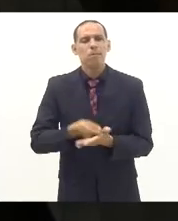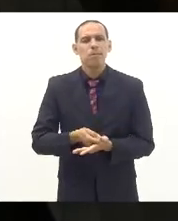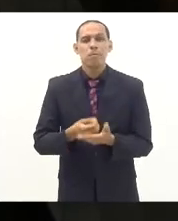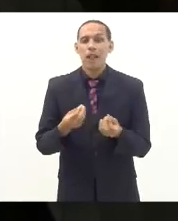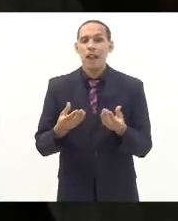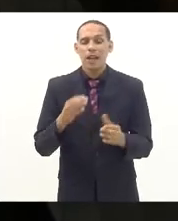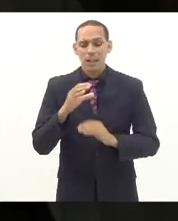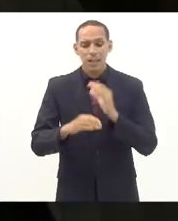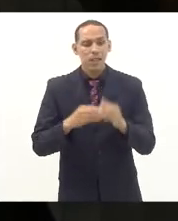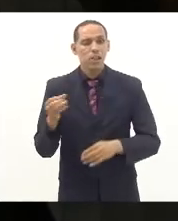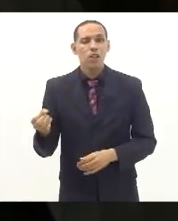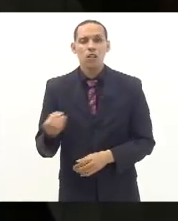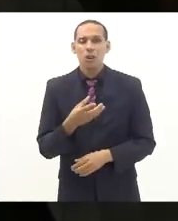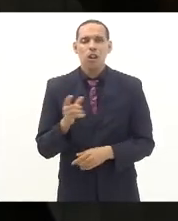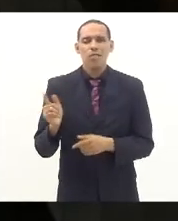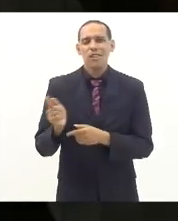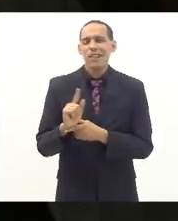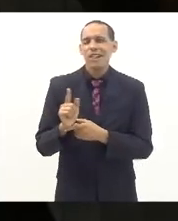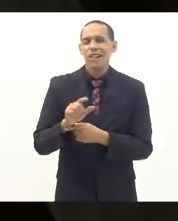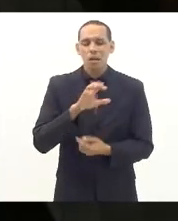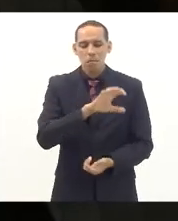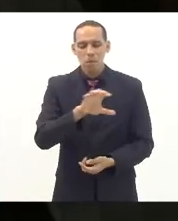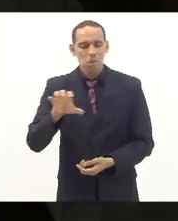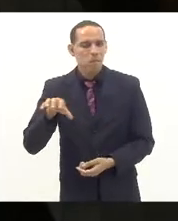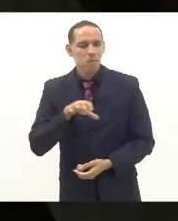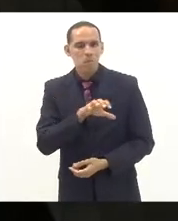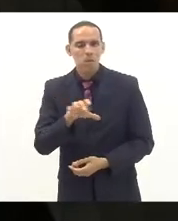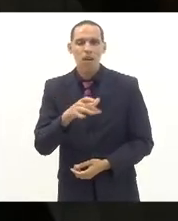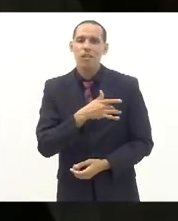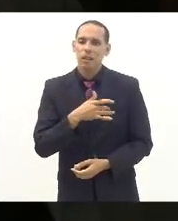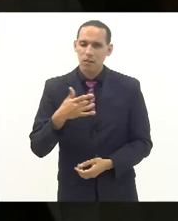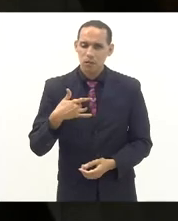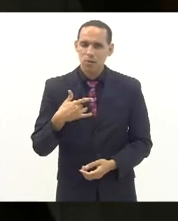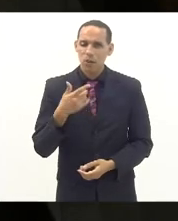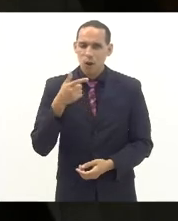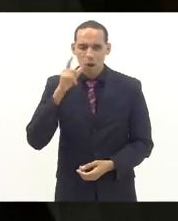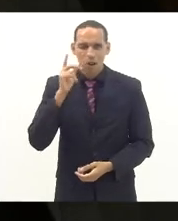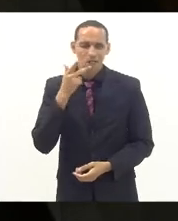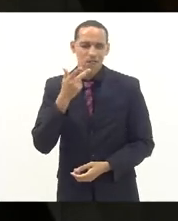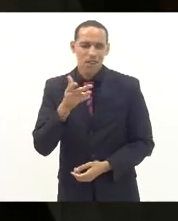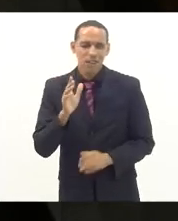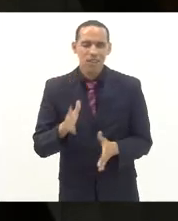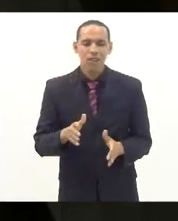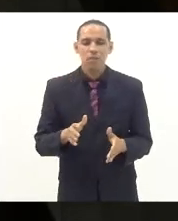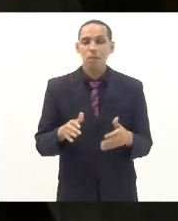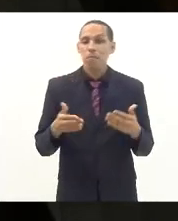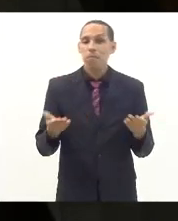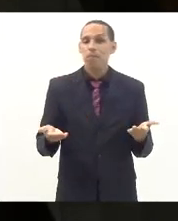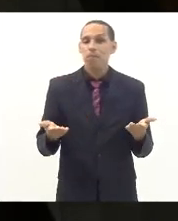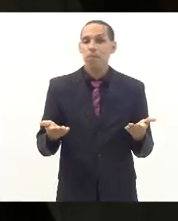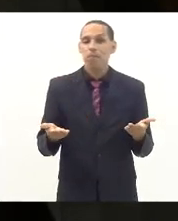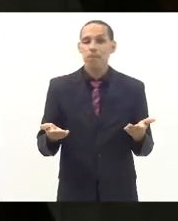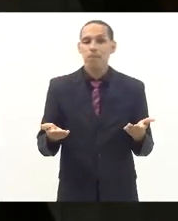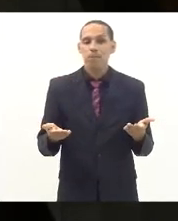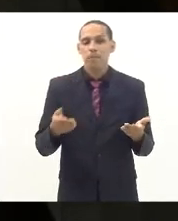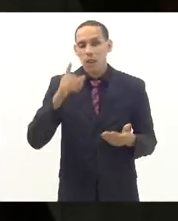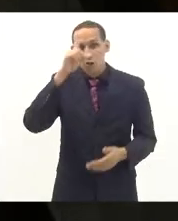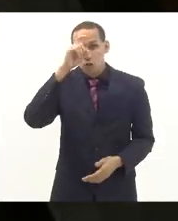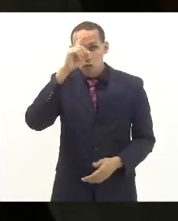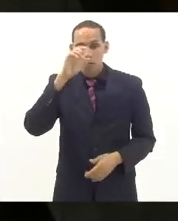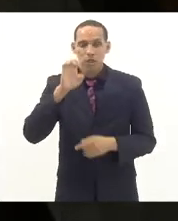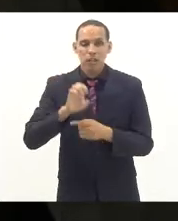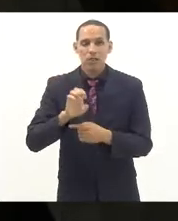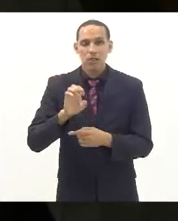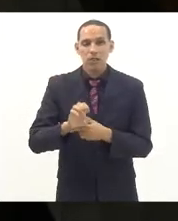um outro círculo da gestão das unidades Estaduais de saúde falando sobre isso ontem quando as os hospitais